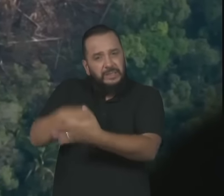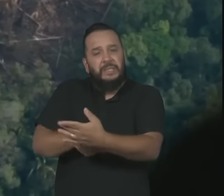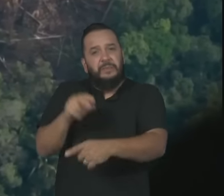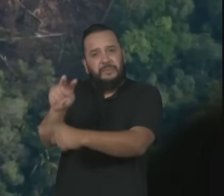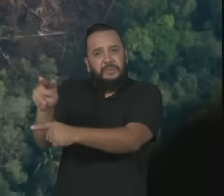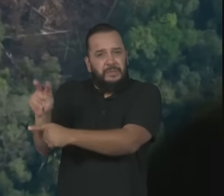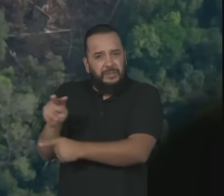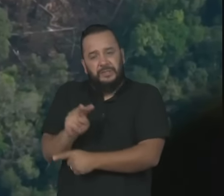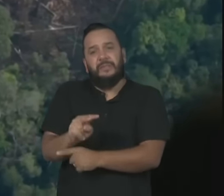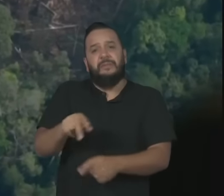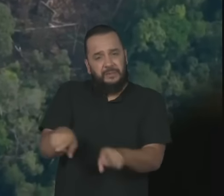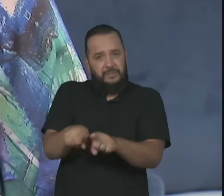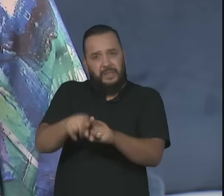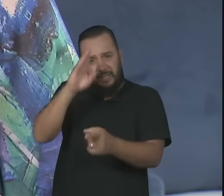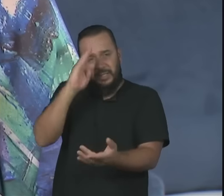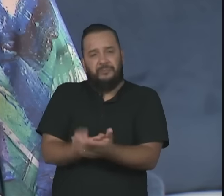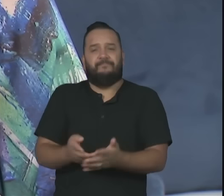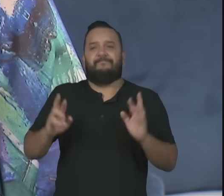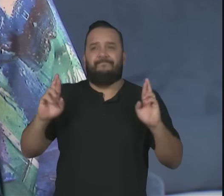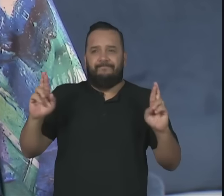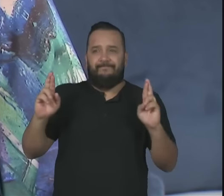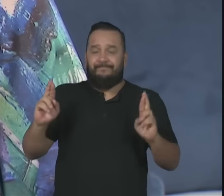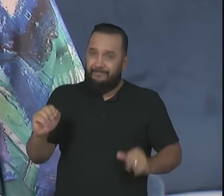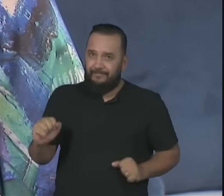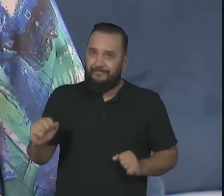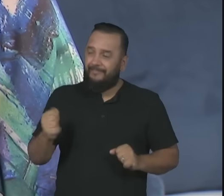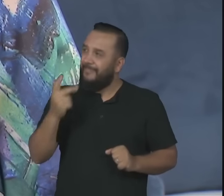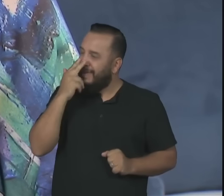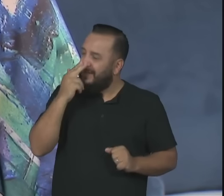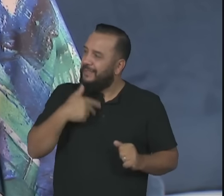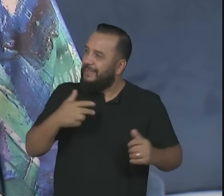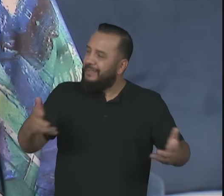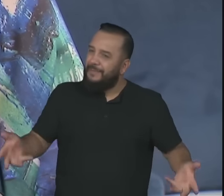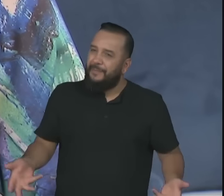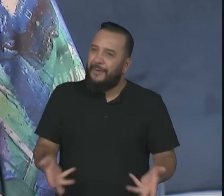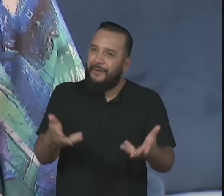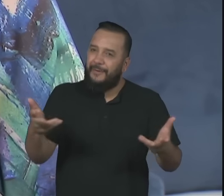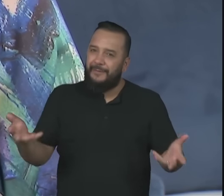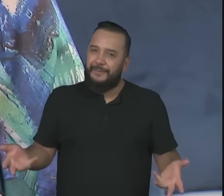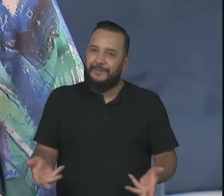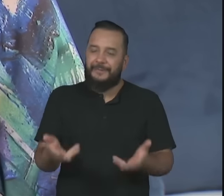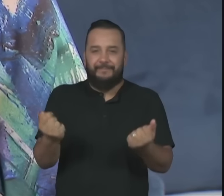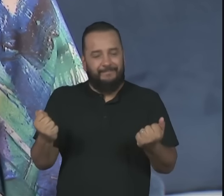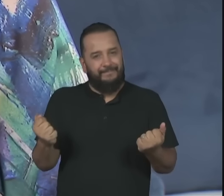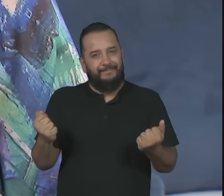com esperança. Ela que nos move, né? Ela que nos